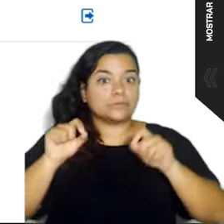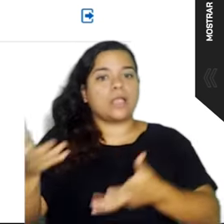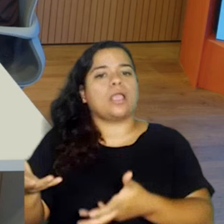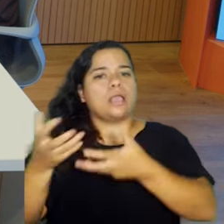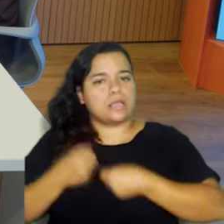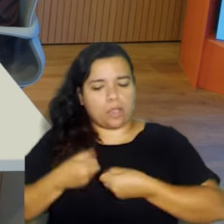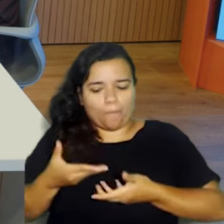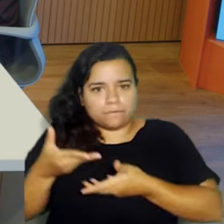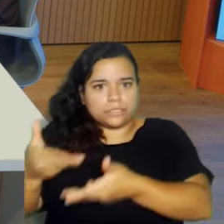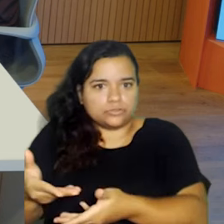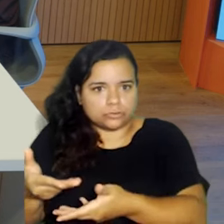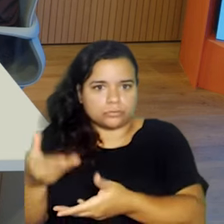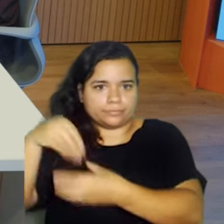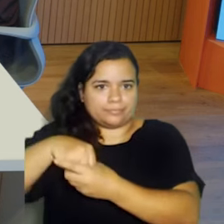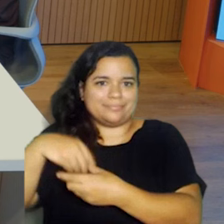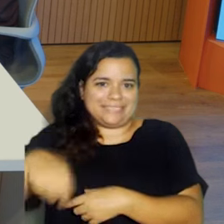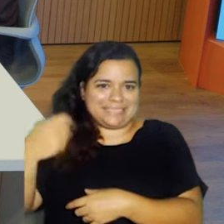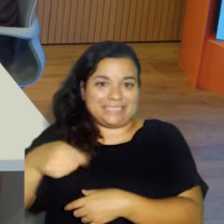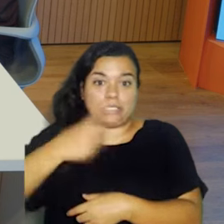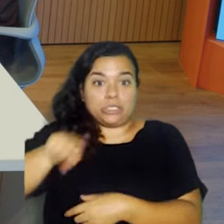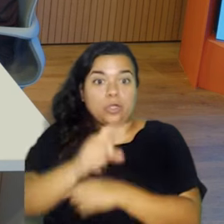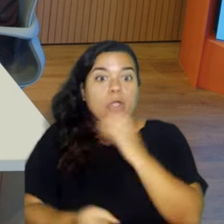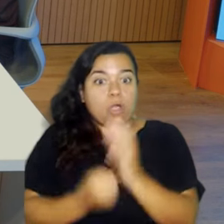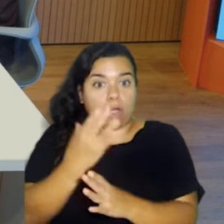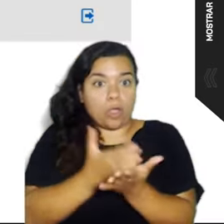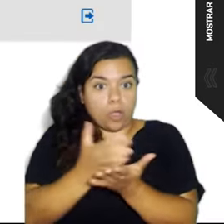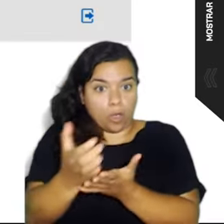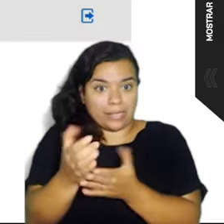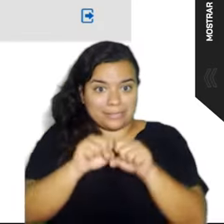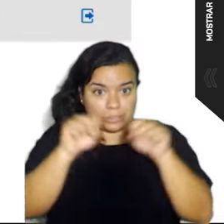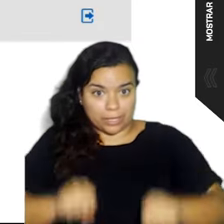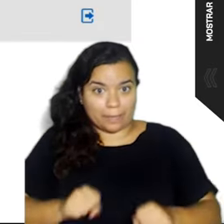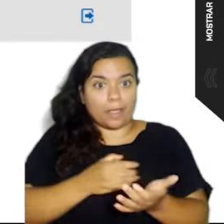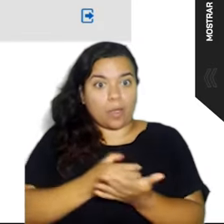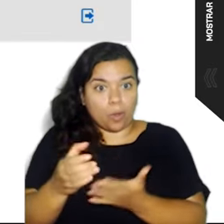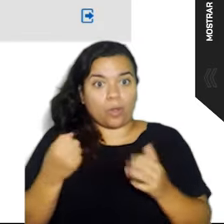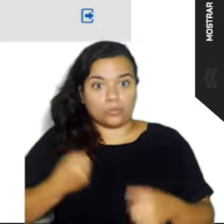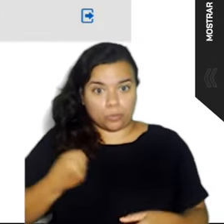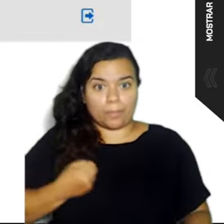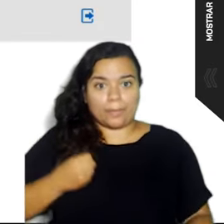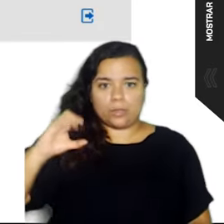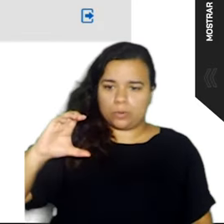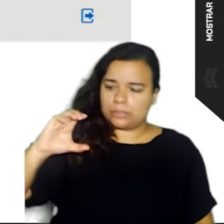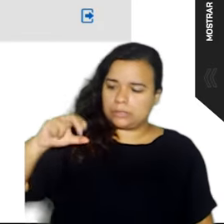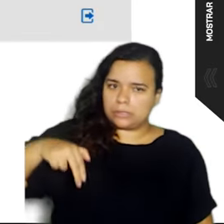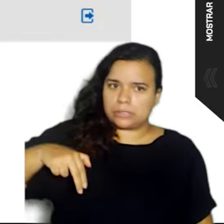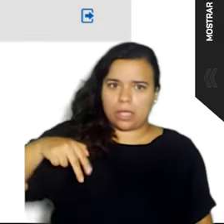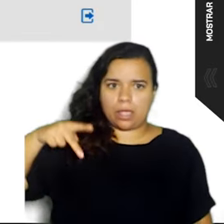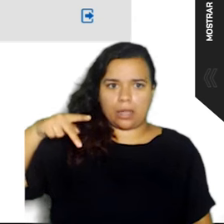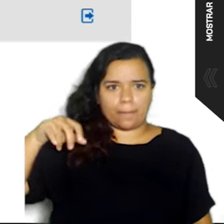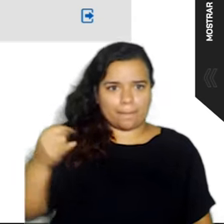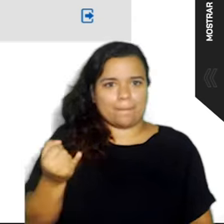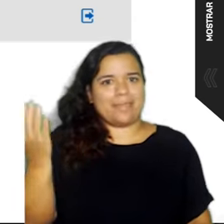quê receber um convite então nós quando iniciamos esse sistema nós iniciamos com esse CNPJ aqui com